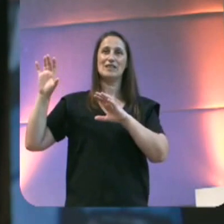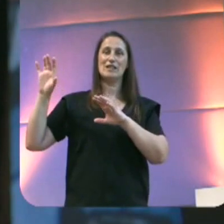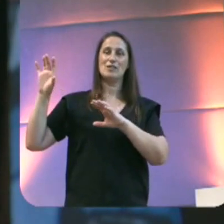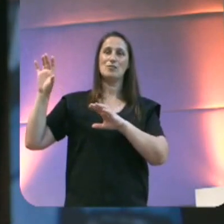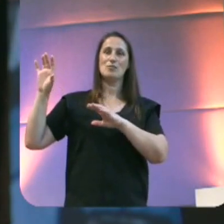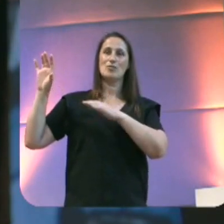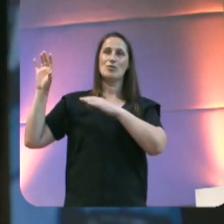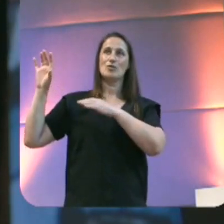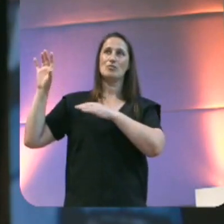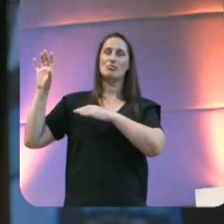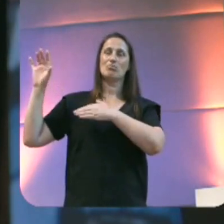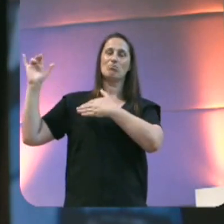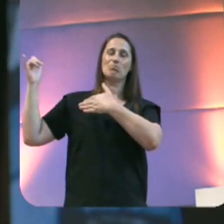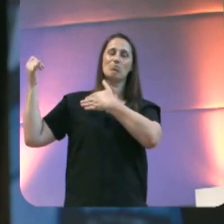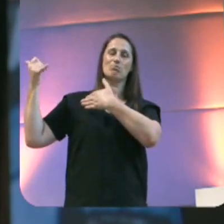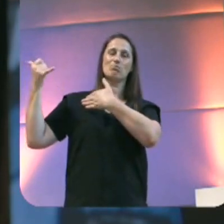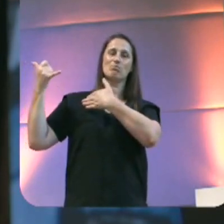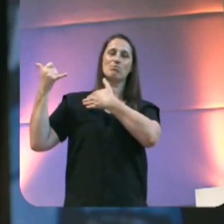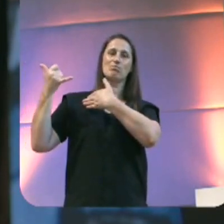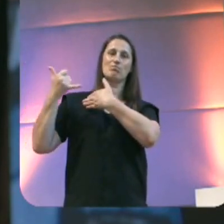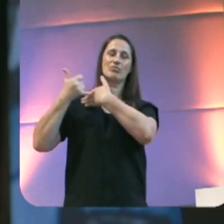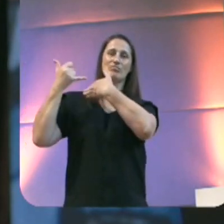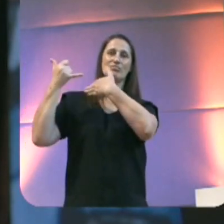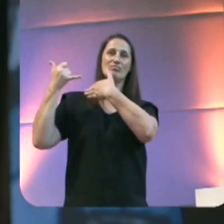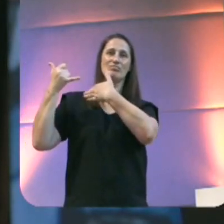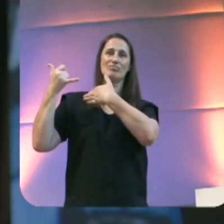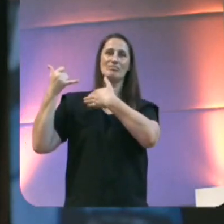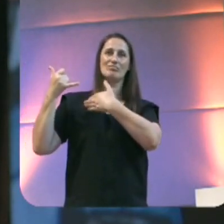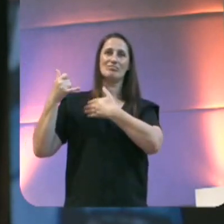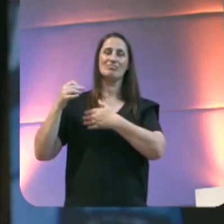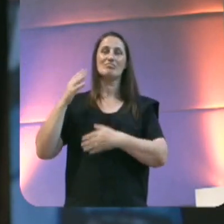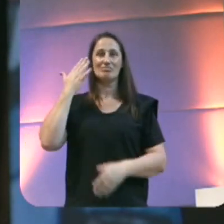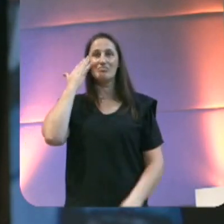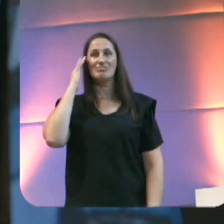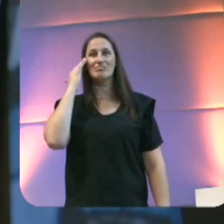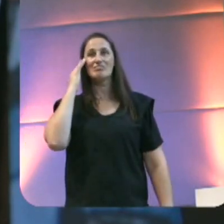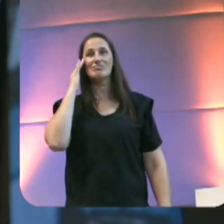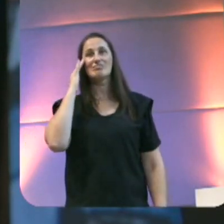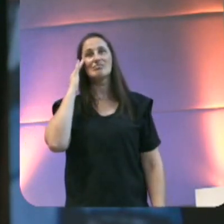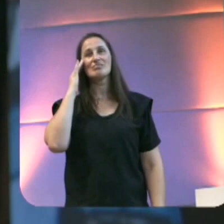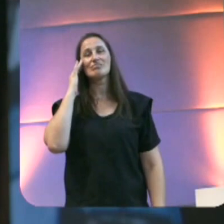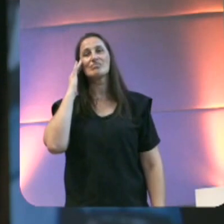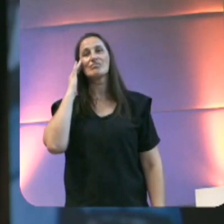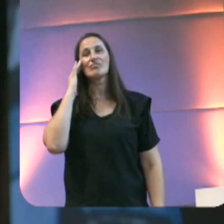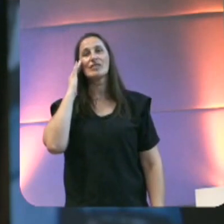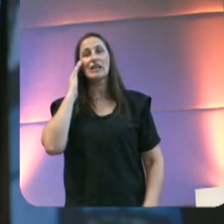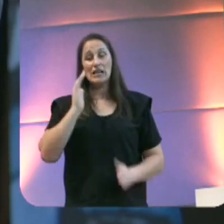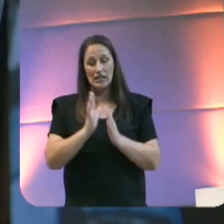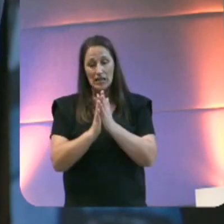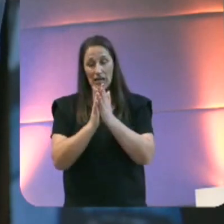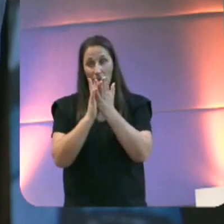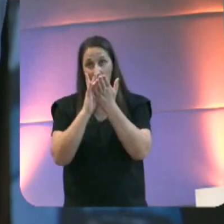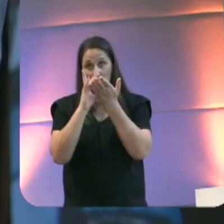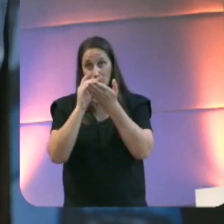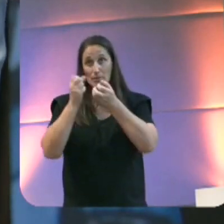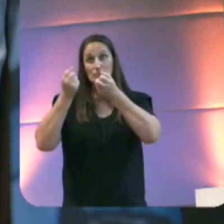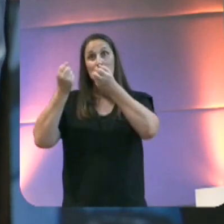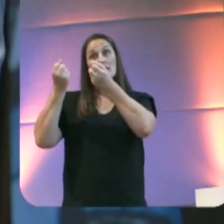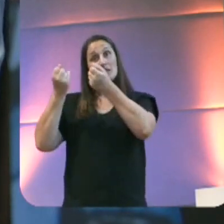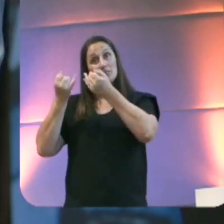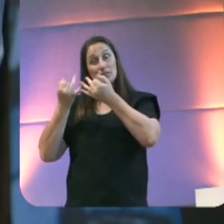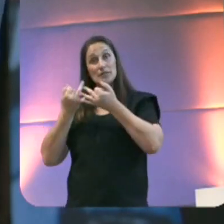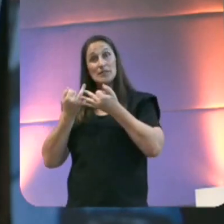nos nossos corações. A Bíblia nos ensina que o Senhor nos chama para sermos cheios da graça